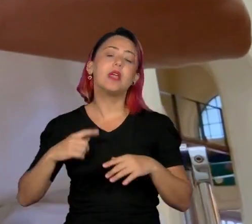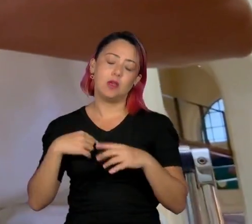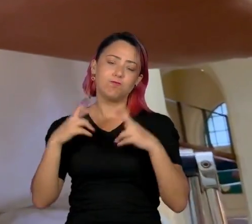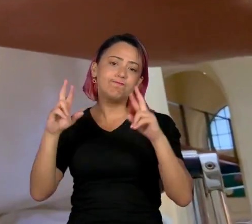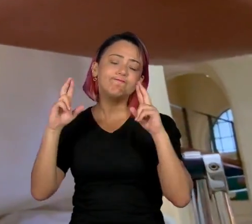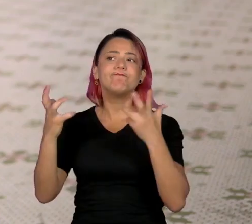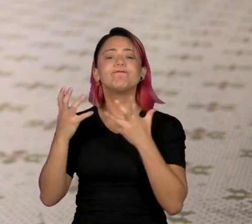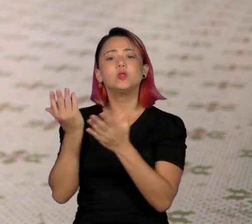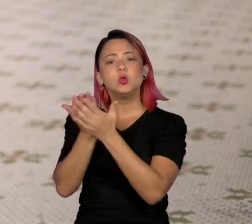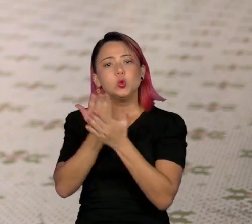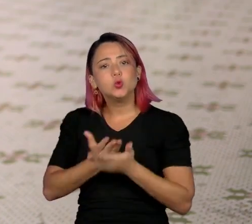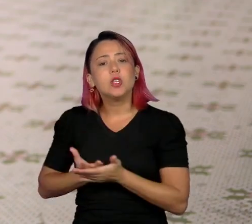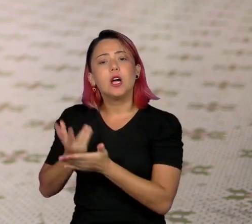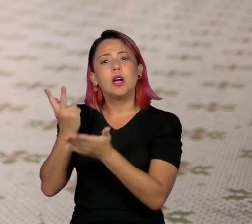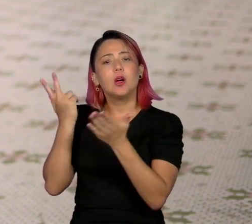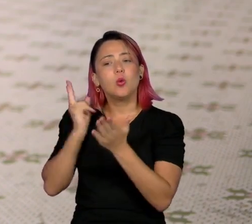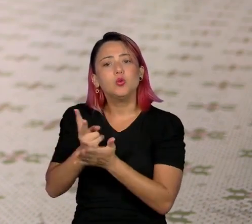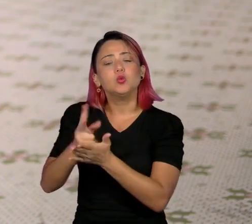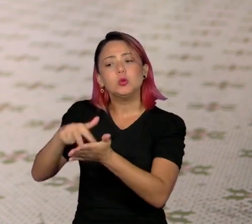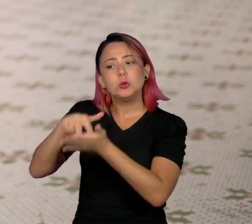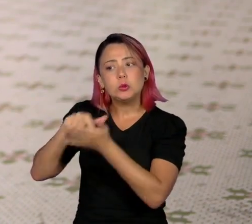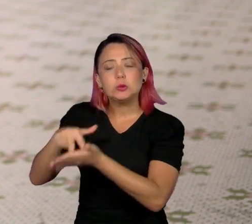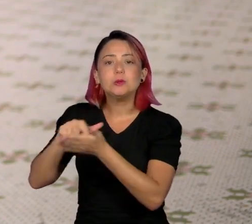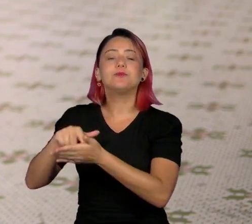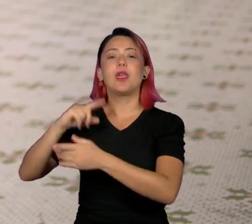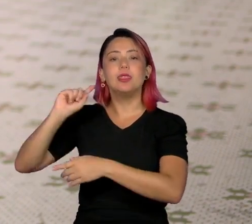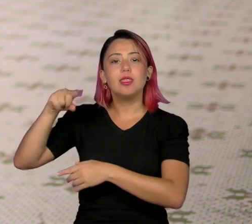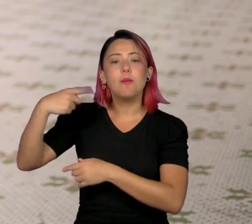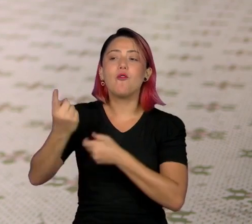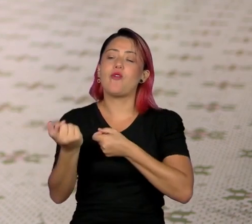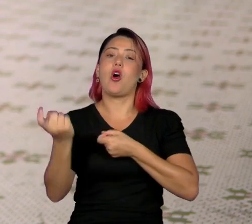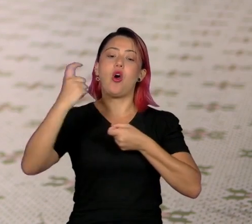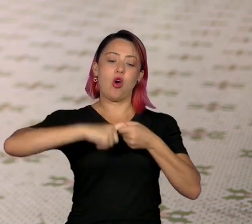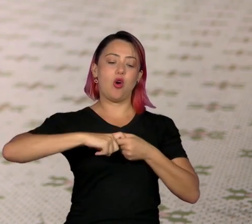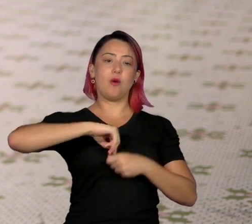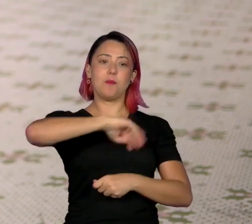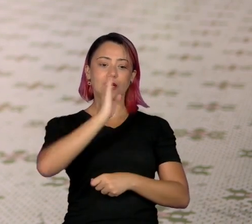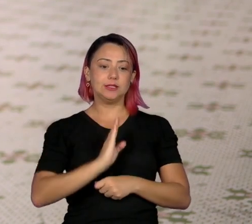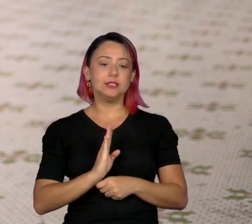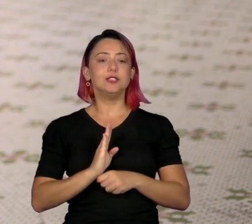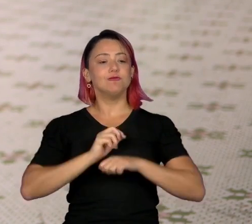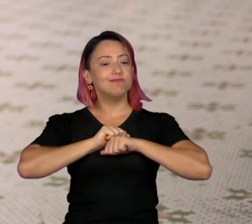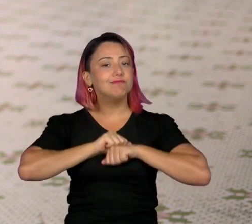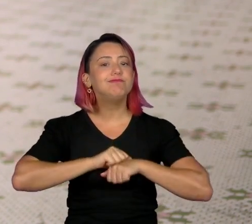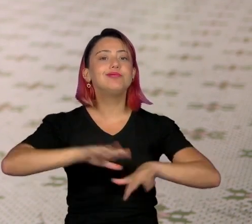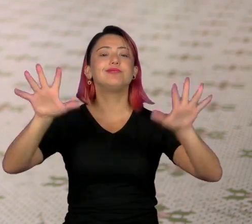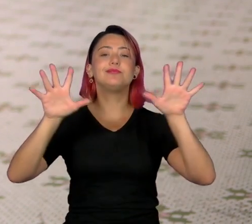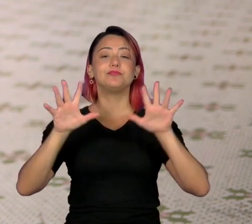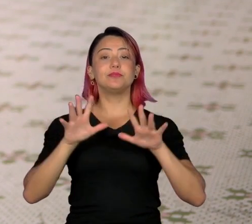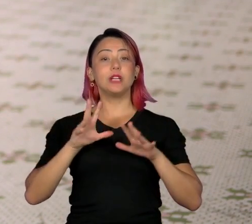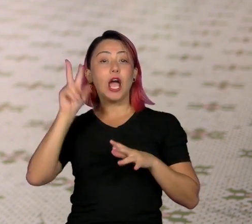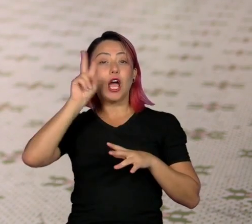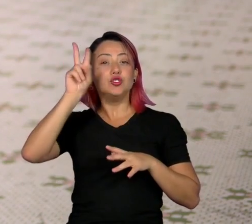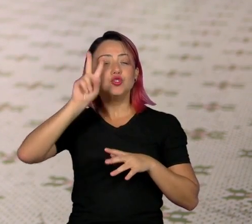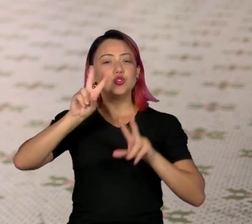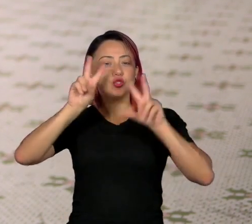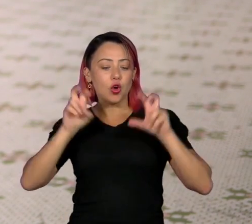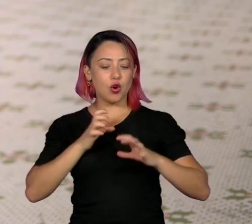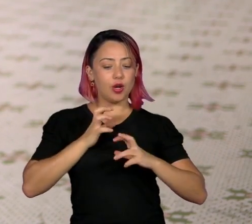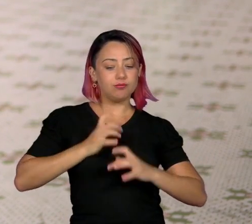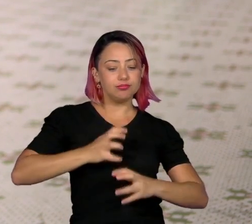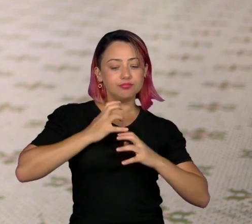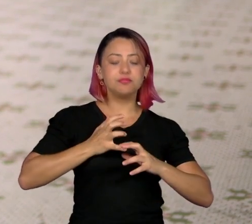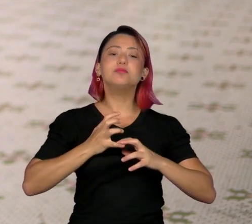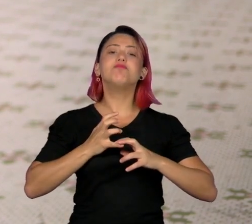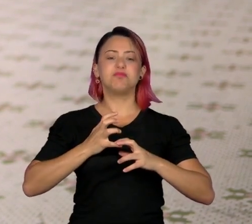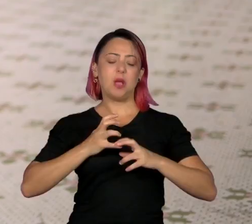voltar para o Brasil e passar tudo aquilo que eu aprendi, mudar a história do saxofone no Brasil também e